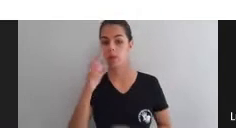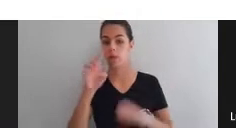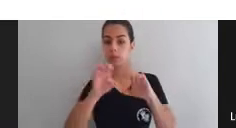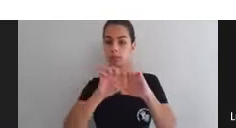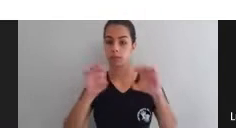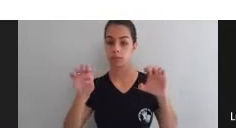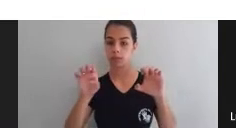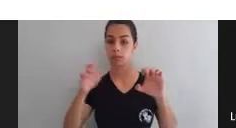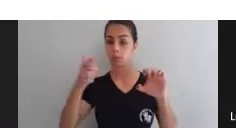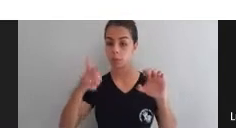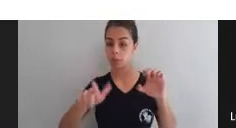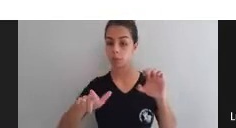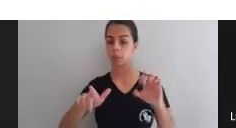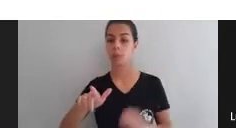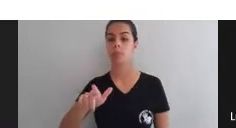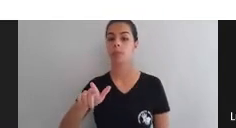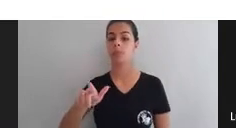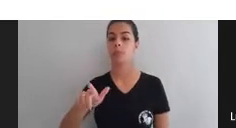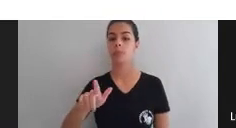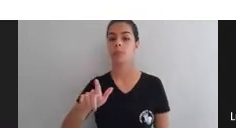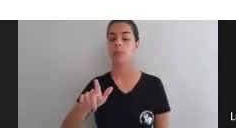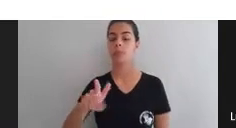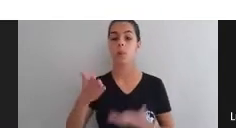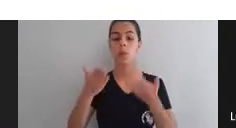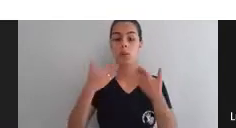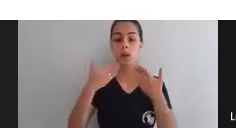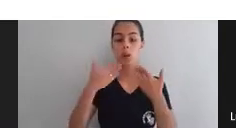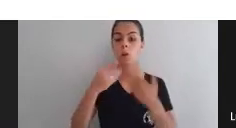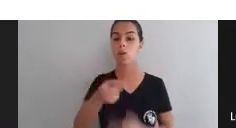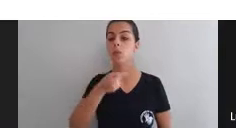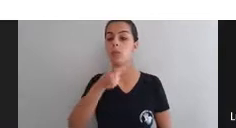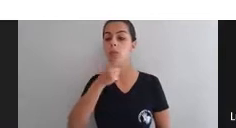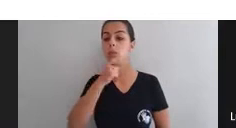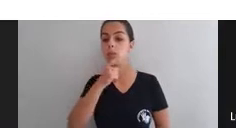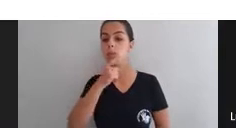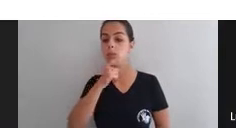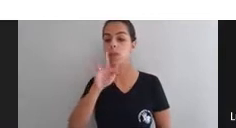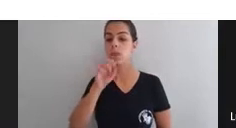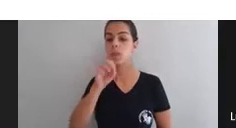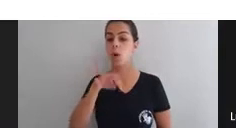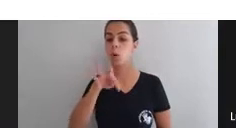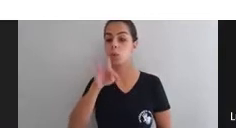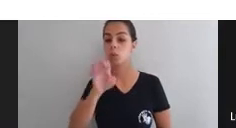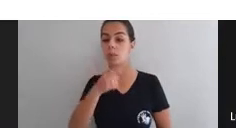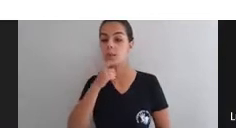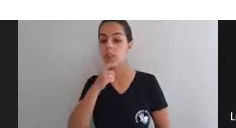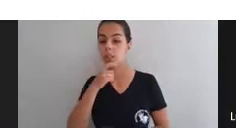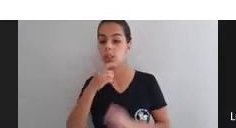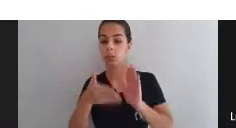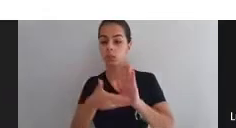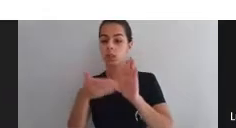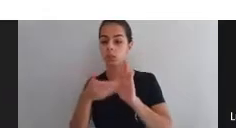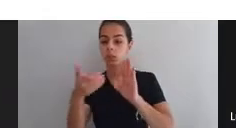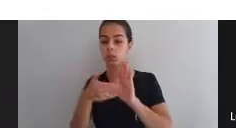vai ser dado pelo calor da fonte fria, que é o que a gente está tirando a cada